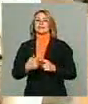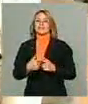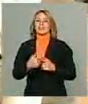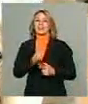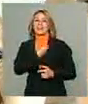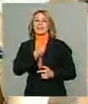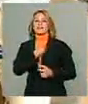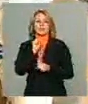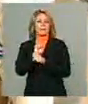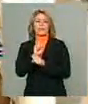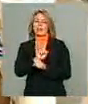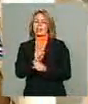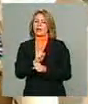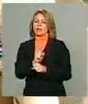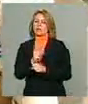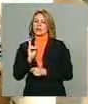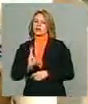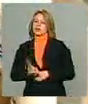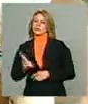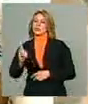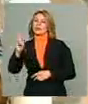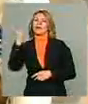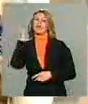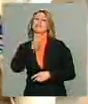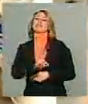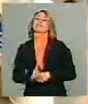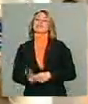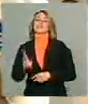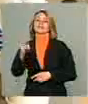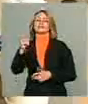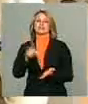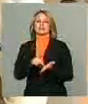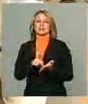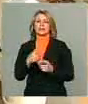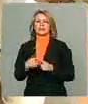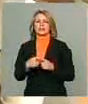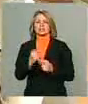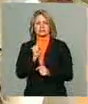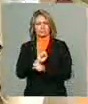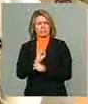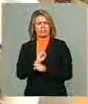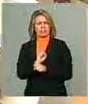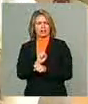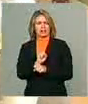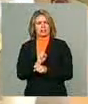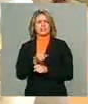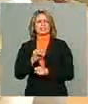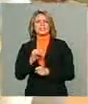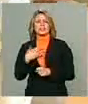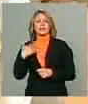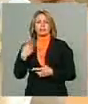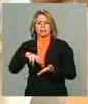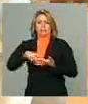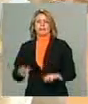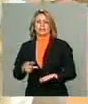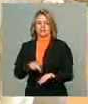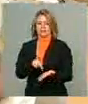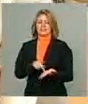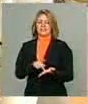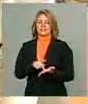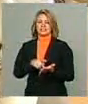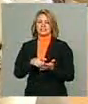vida não é parada a vida é assim ó A vida é o cé senão não parava É verdade Senão nós caíamos Esse é o